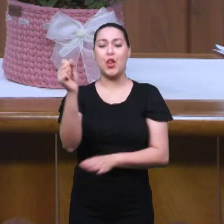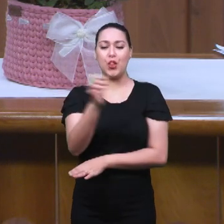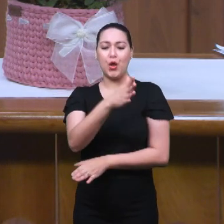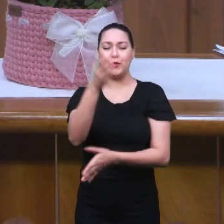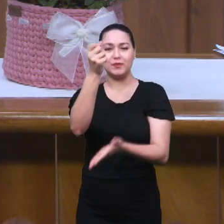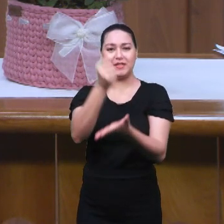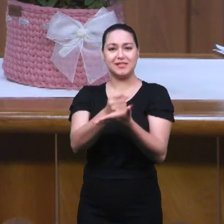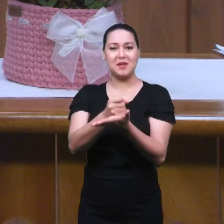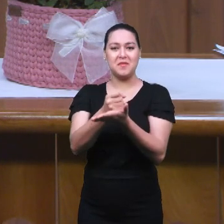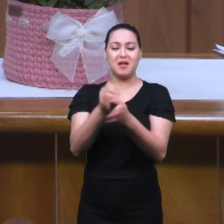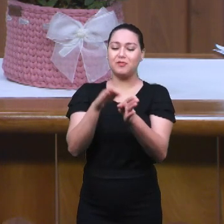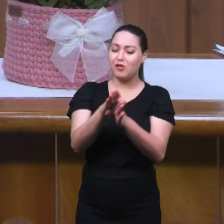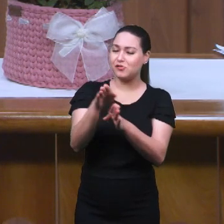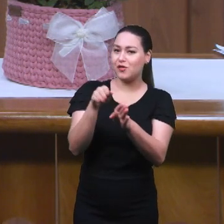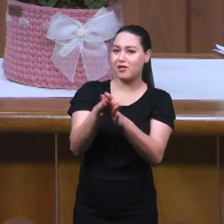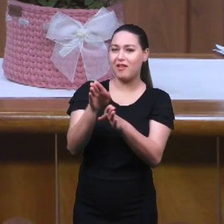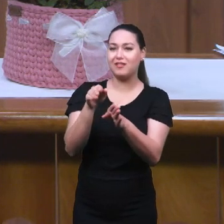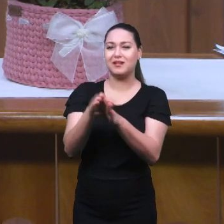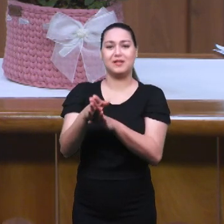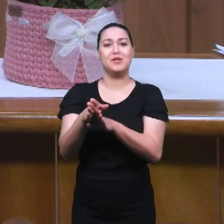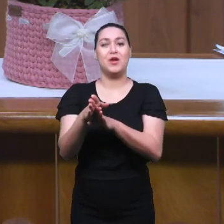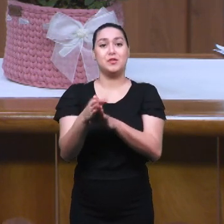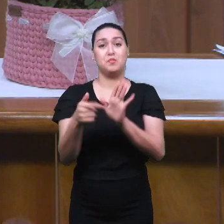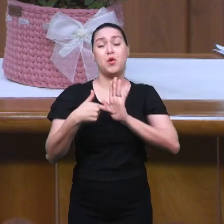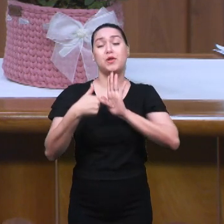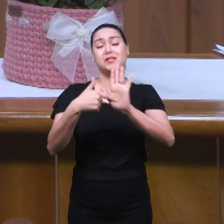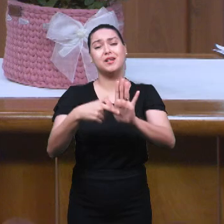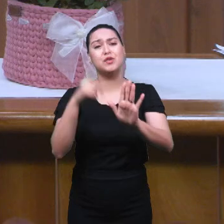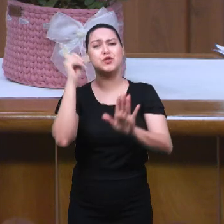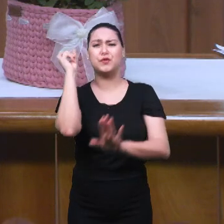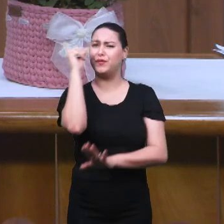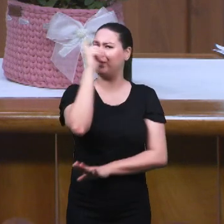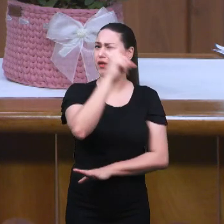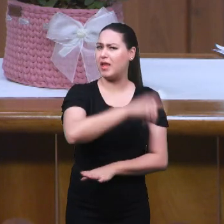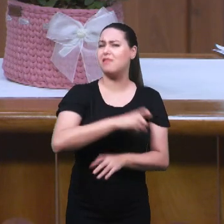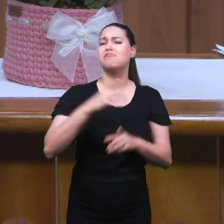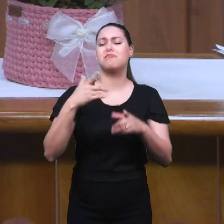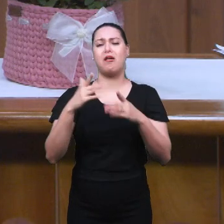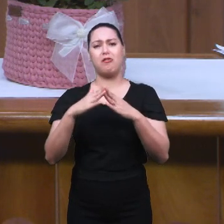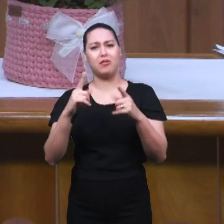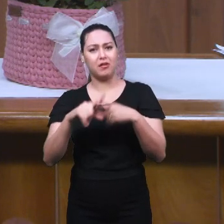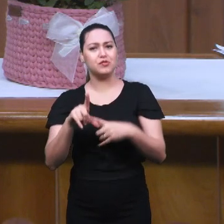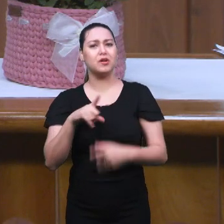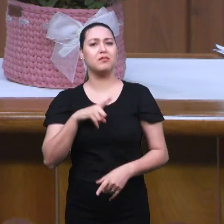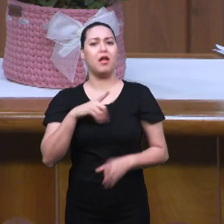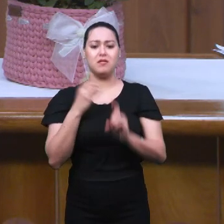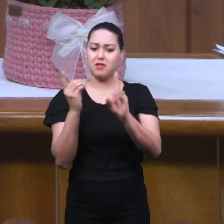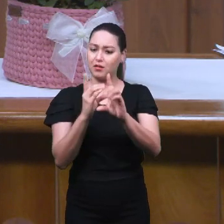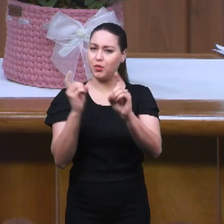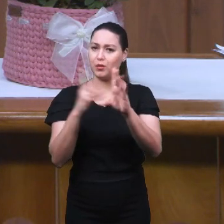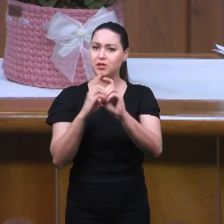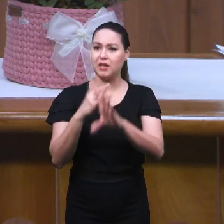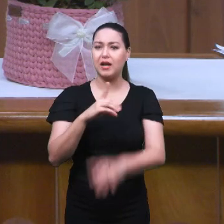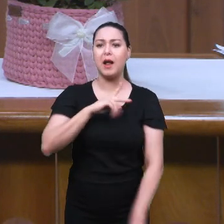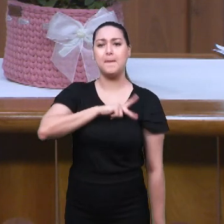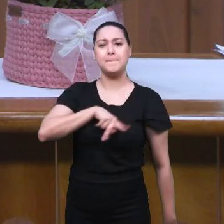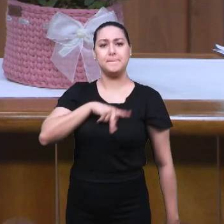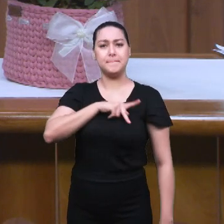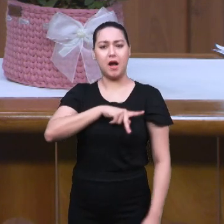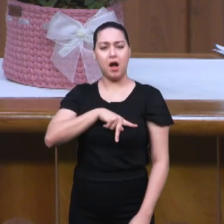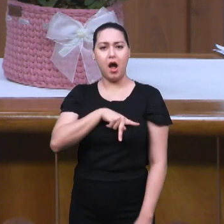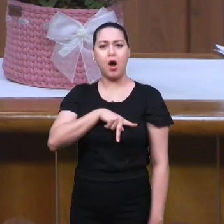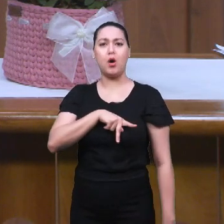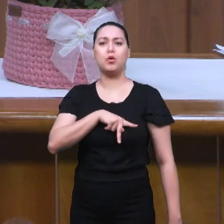as orientações, as dificuldades que a igreja enfrenta e a doutrina que Paulo prega